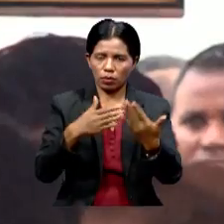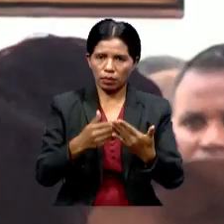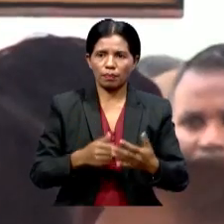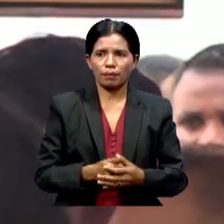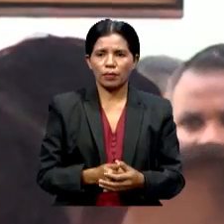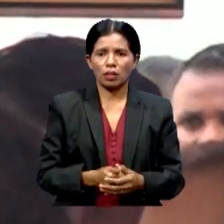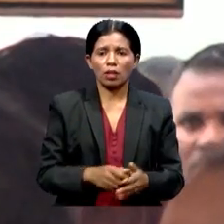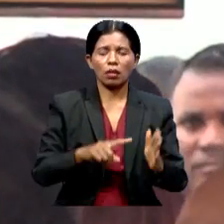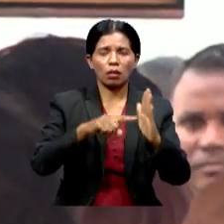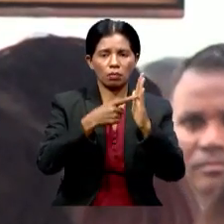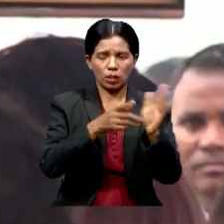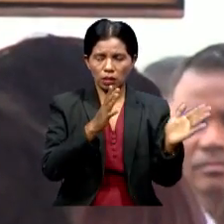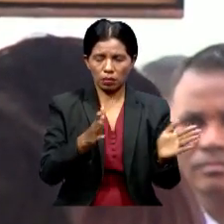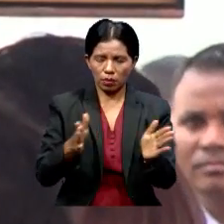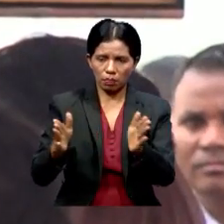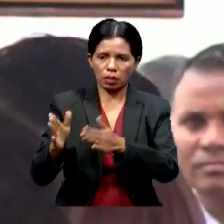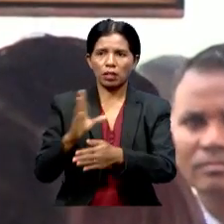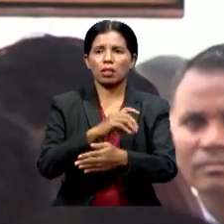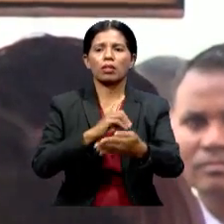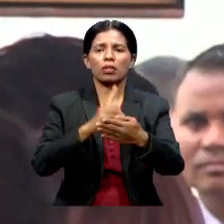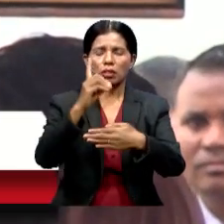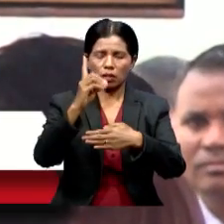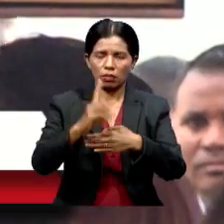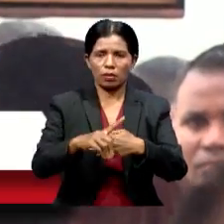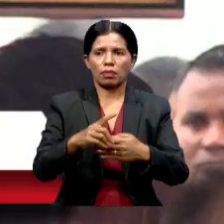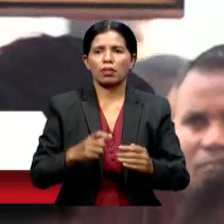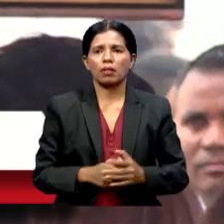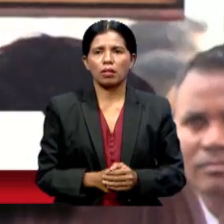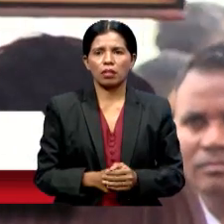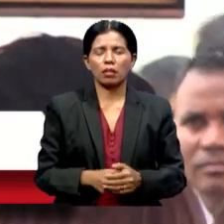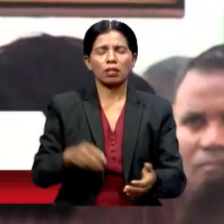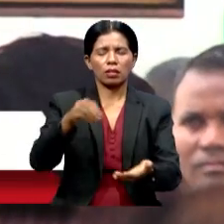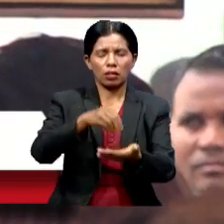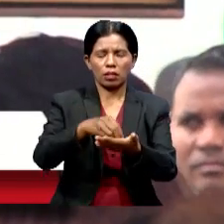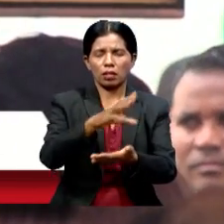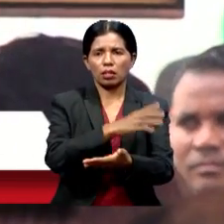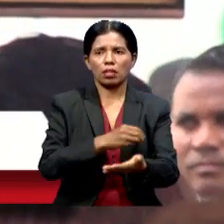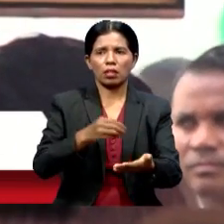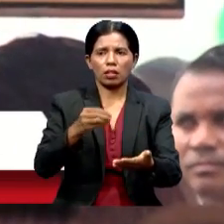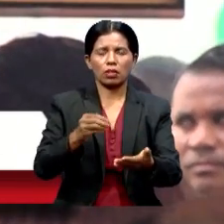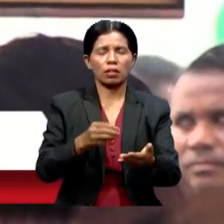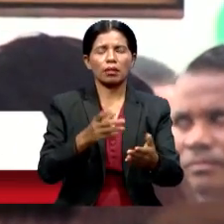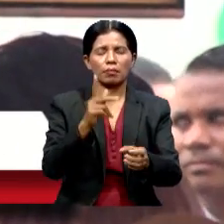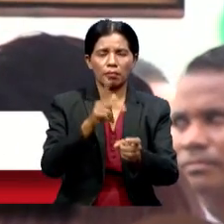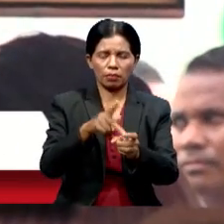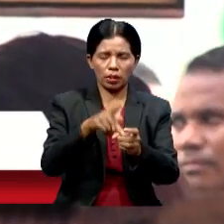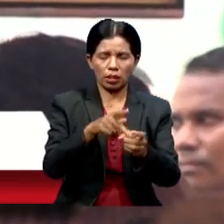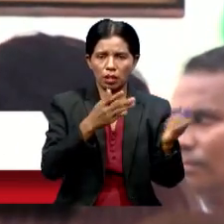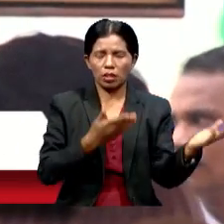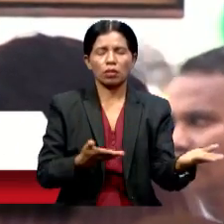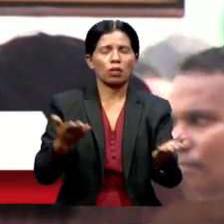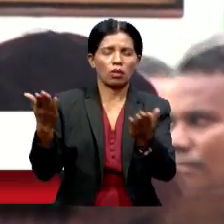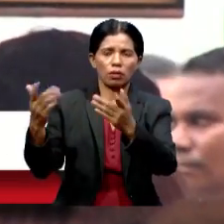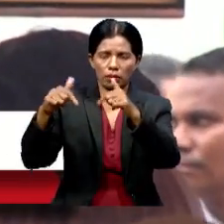O processo desenvolve Costa Sul. Grande canta gasoduto que cadora já te explora Greater